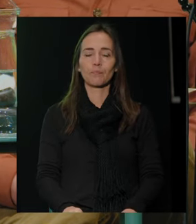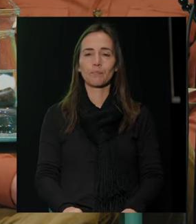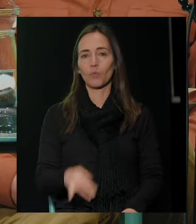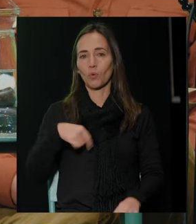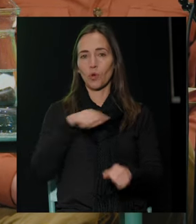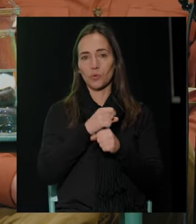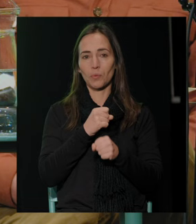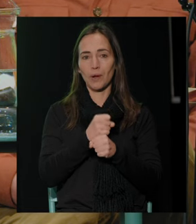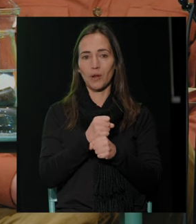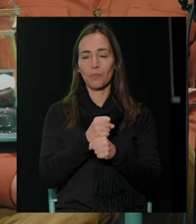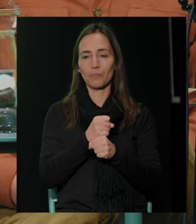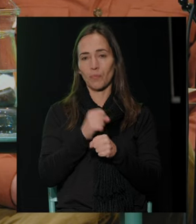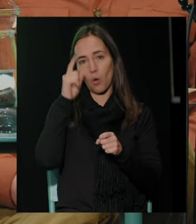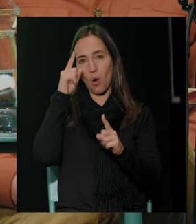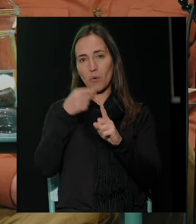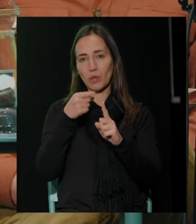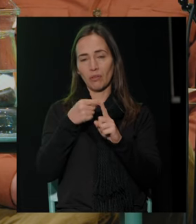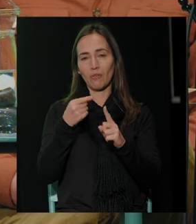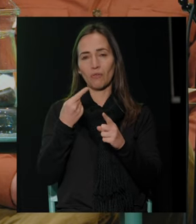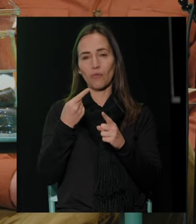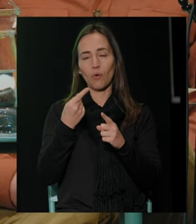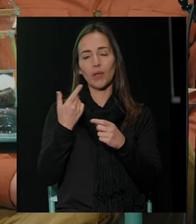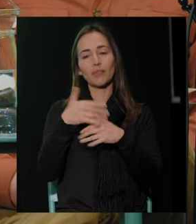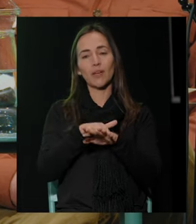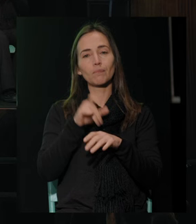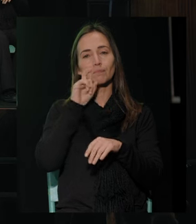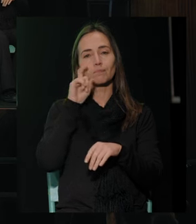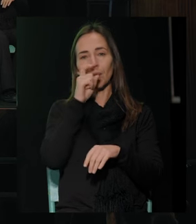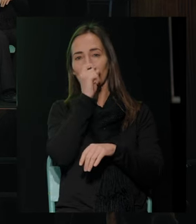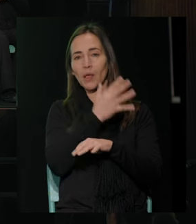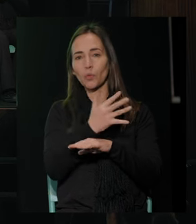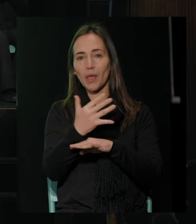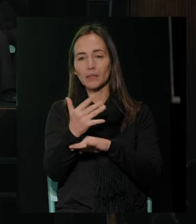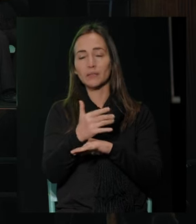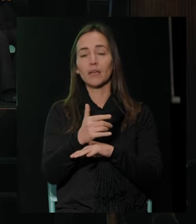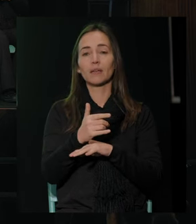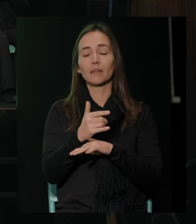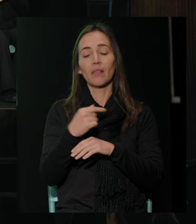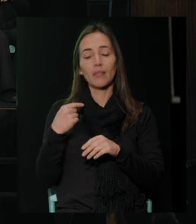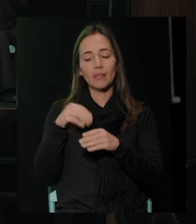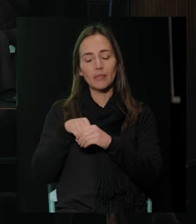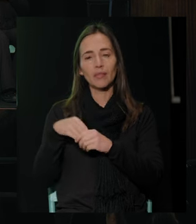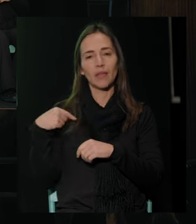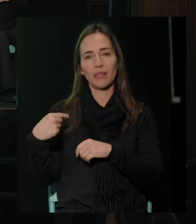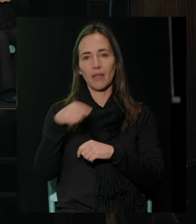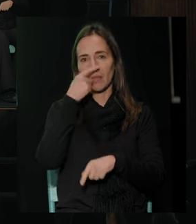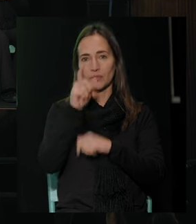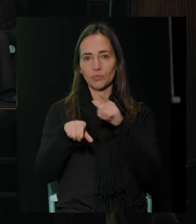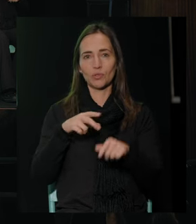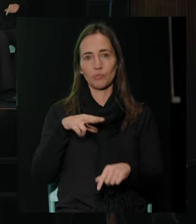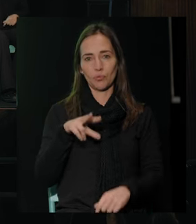nosso trabalho foca-se em integrar a conservação da natureza e o restauro ecológico no dia-a-dia dos cidadãos